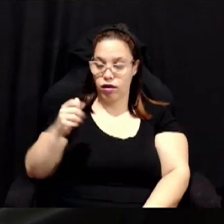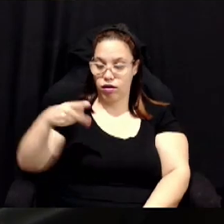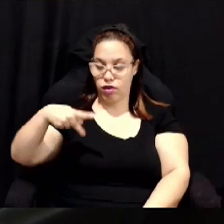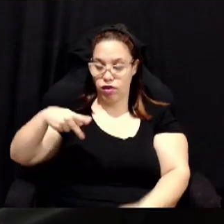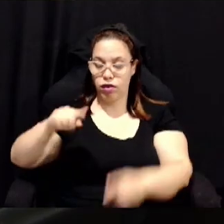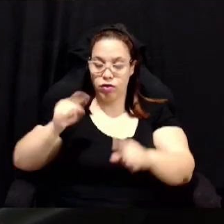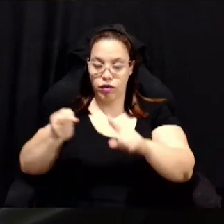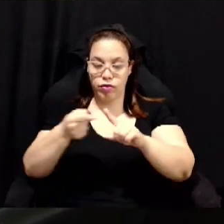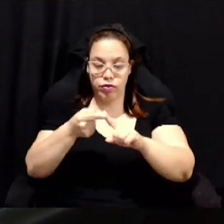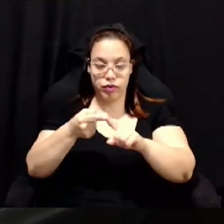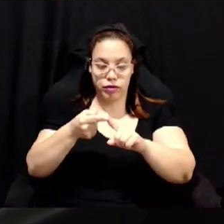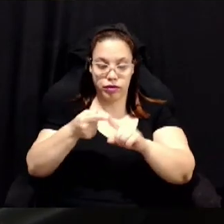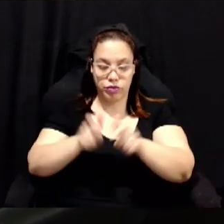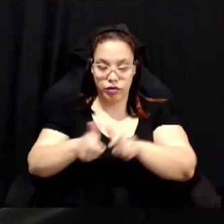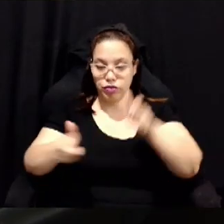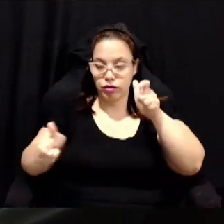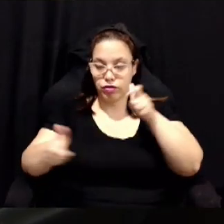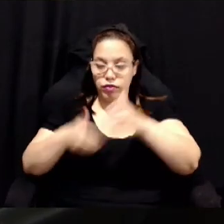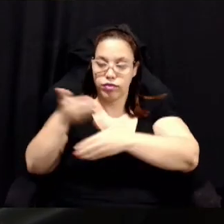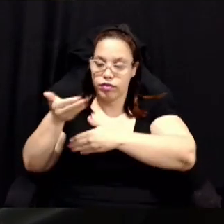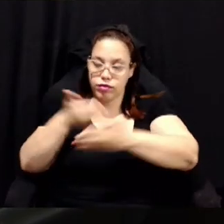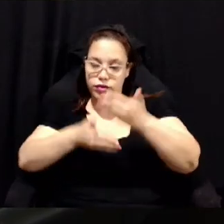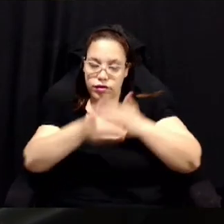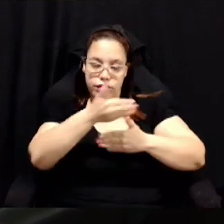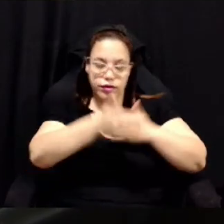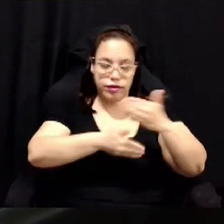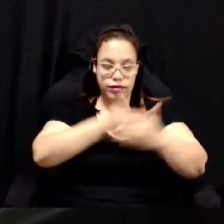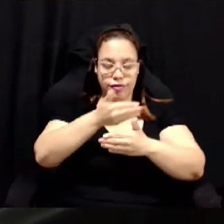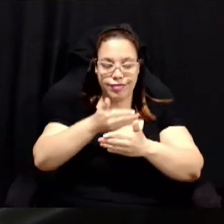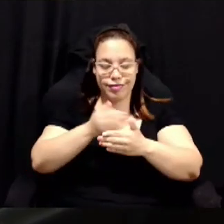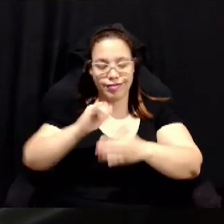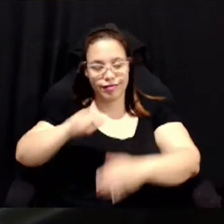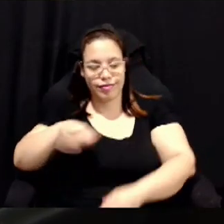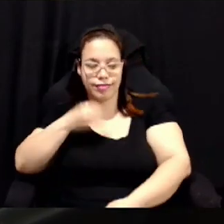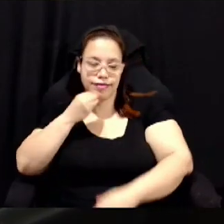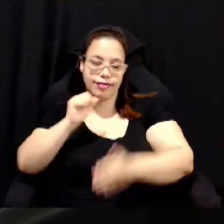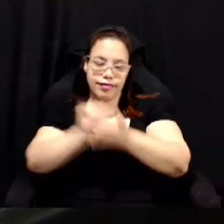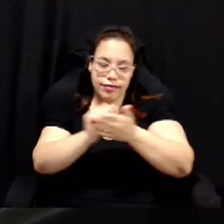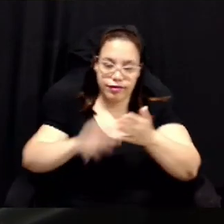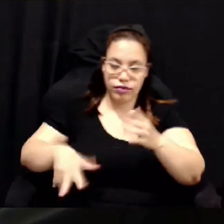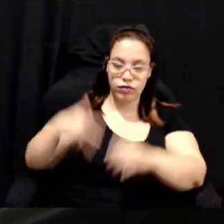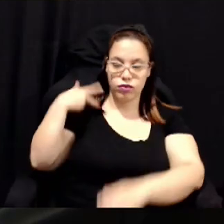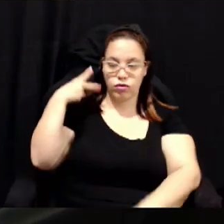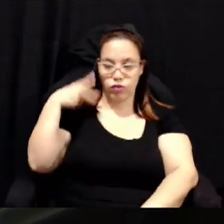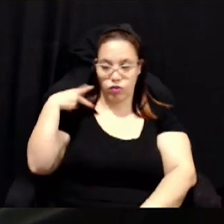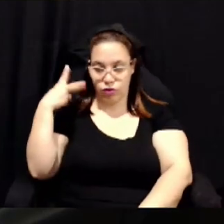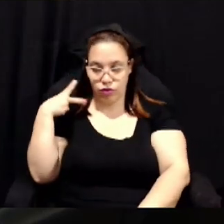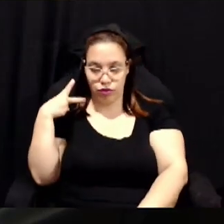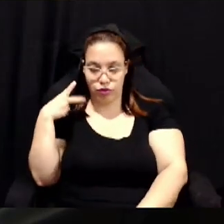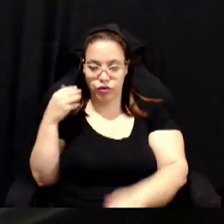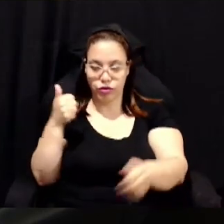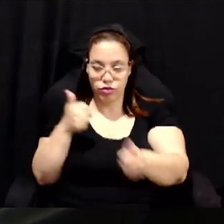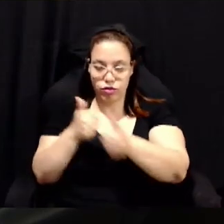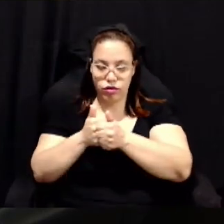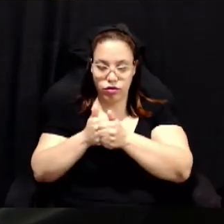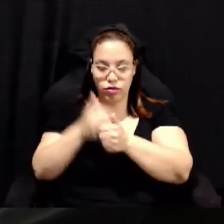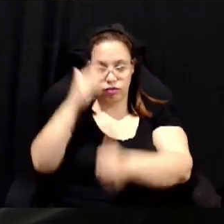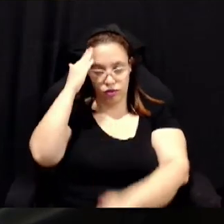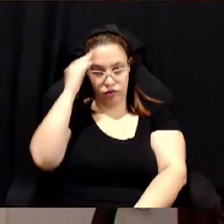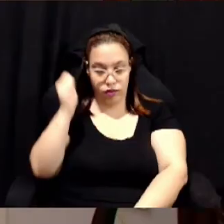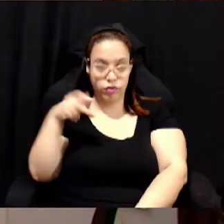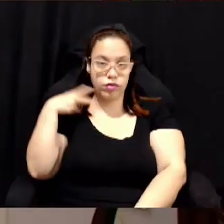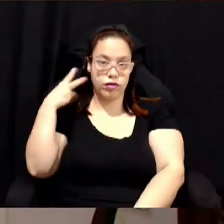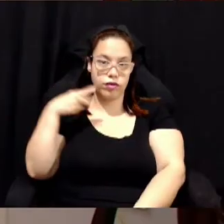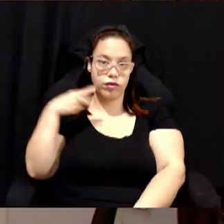de ampliar a troca de informações, aprimorar a atividade parlamentar e aproximar o saber político da